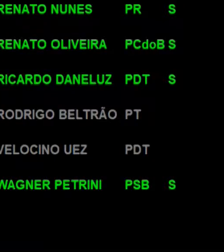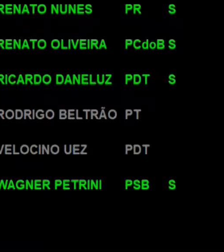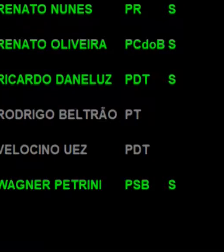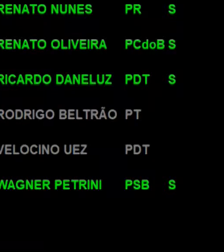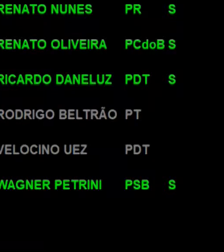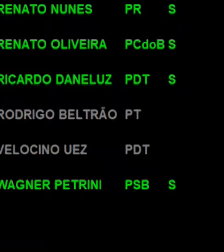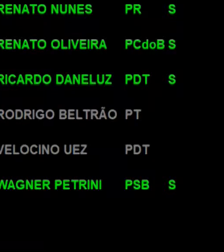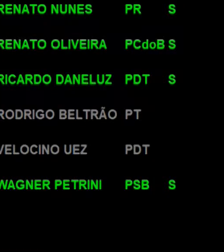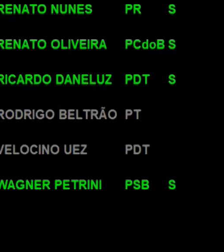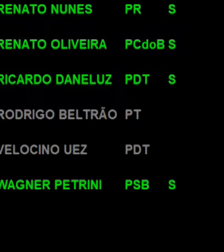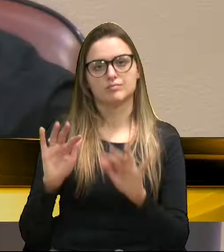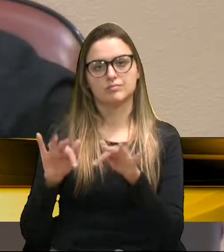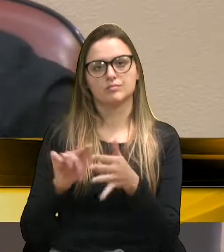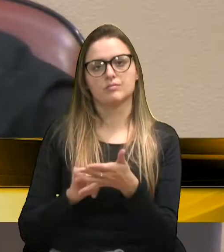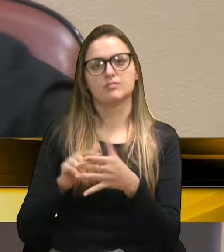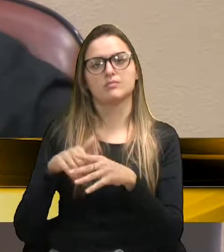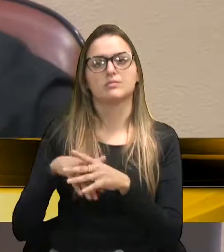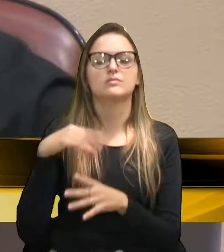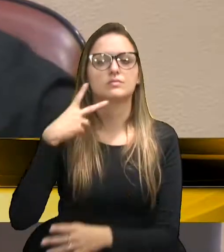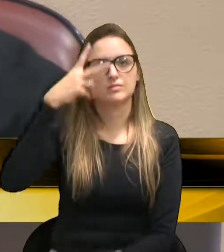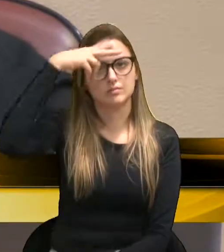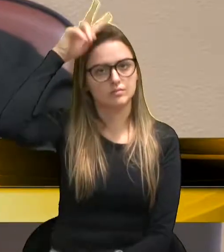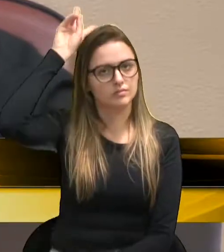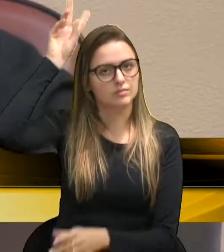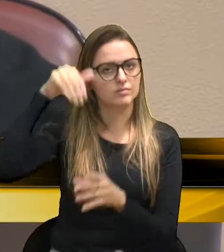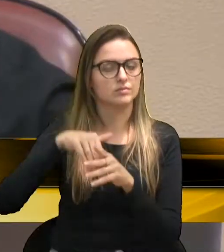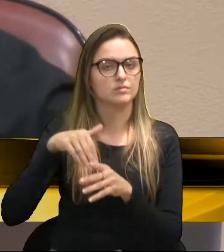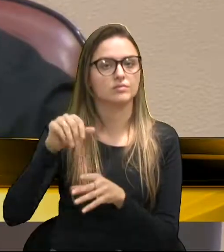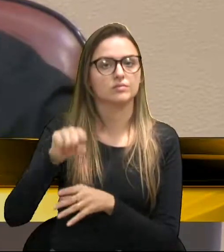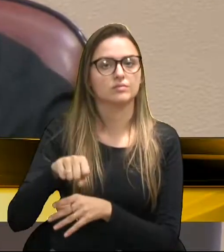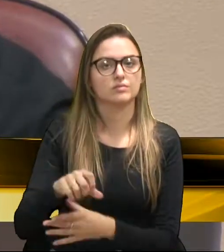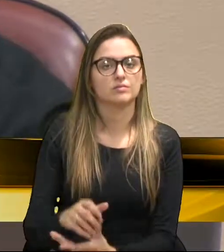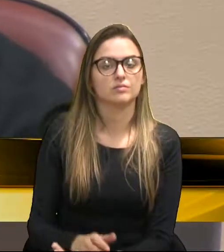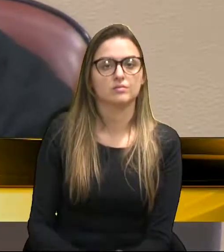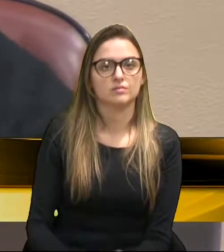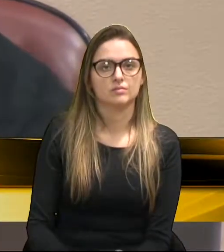Encerrado o registro dos votos. Vereador Edson da Rosa vota favorável.